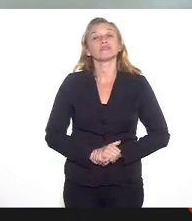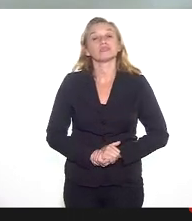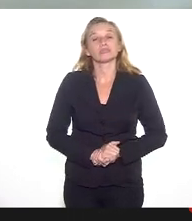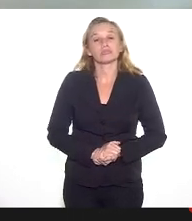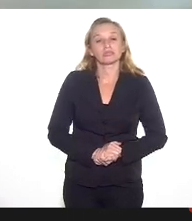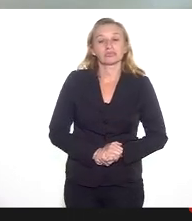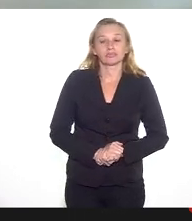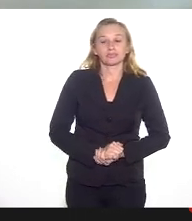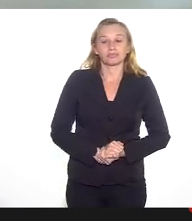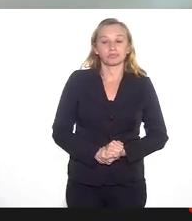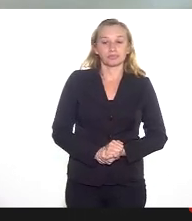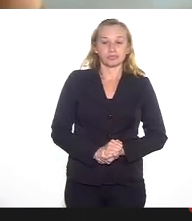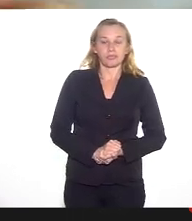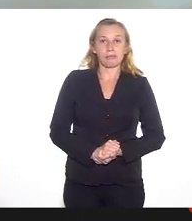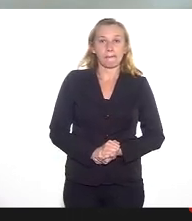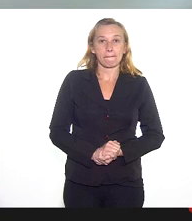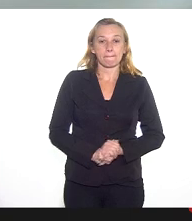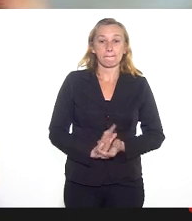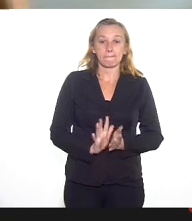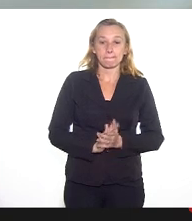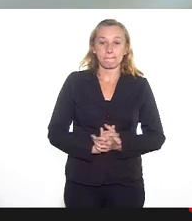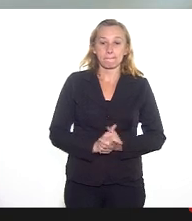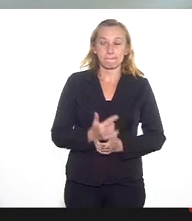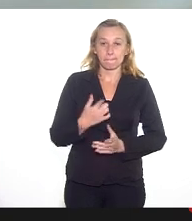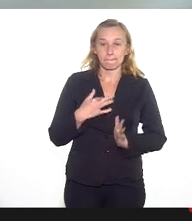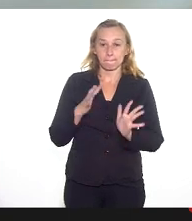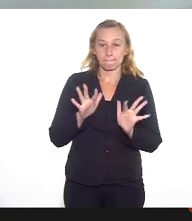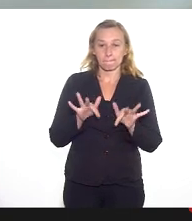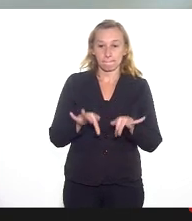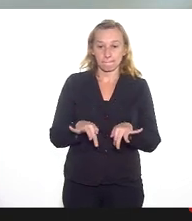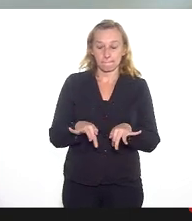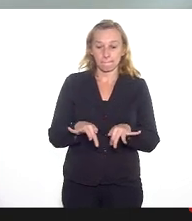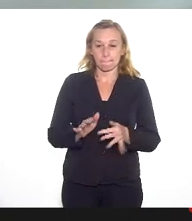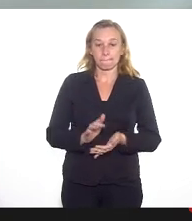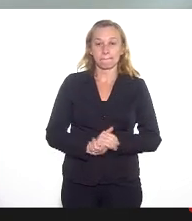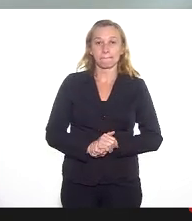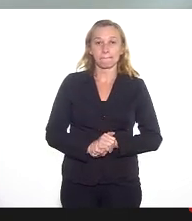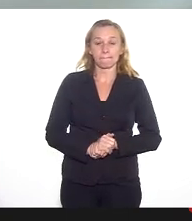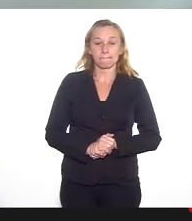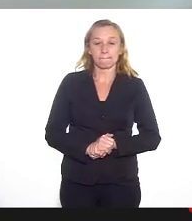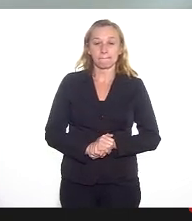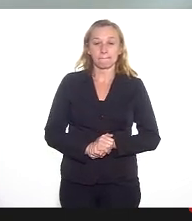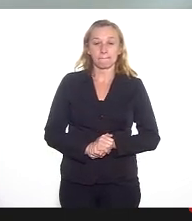e eu vou, no encerramento, passar pelos